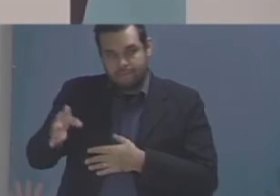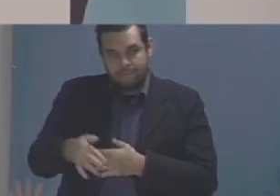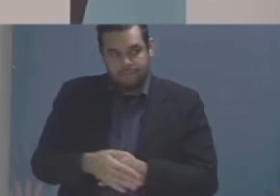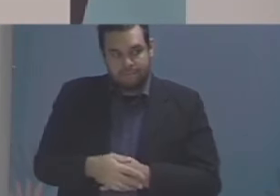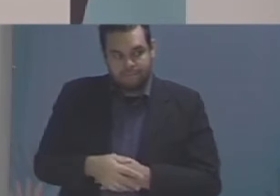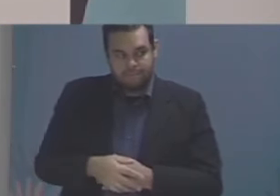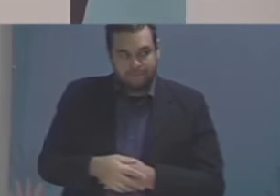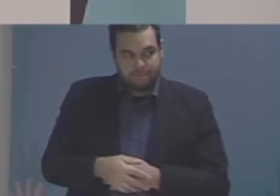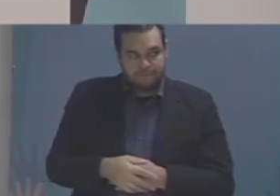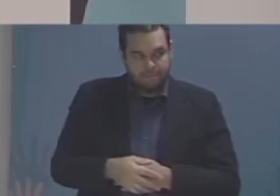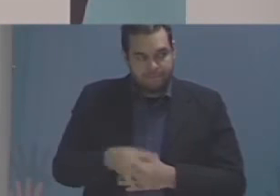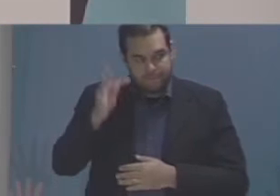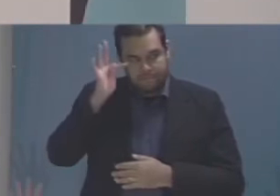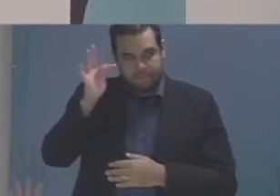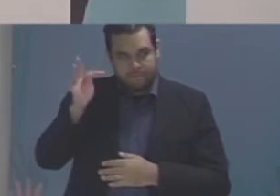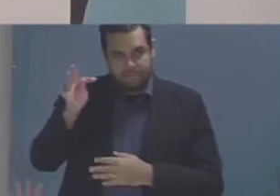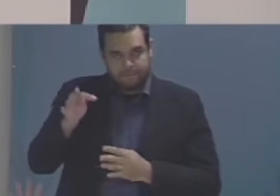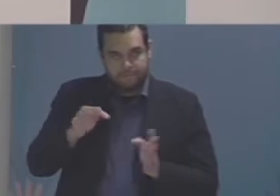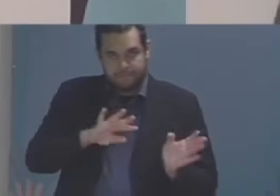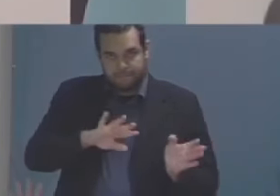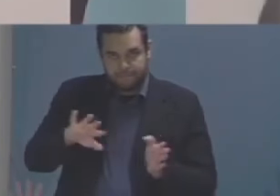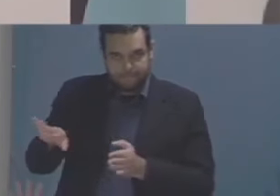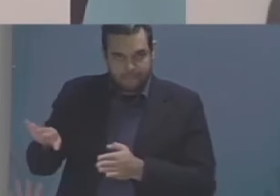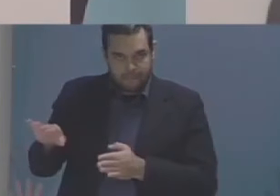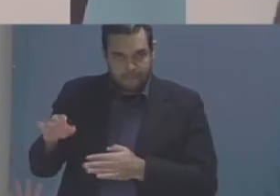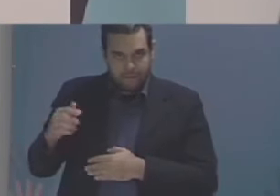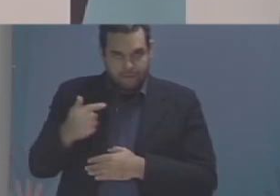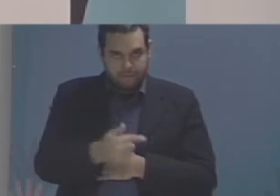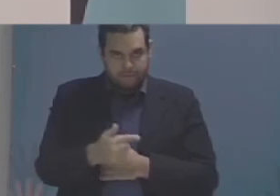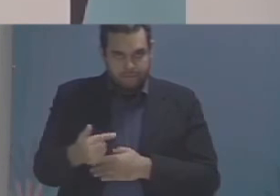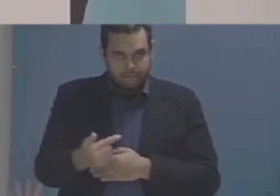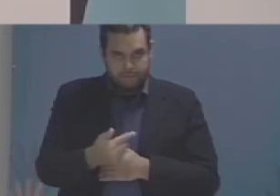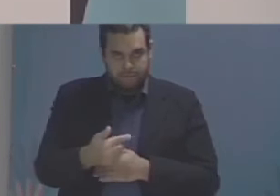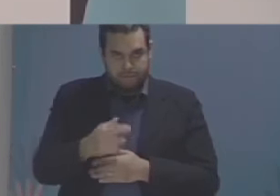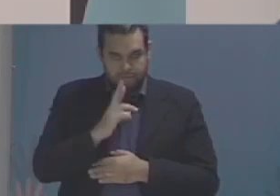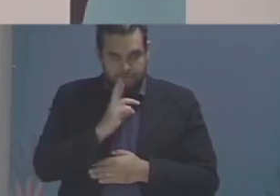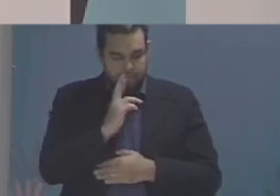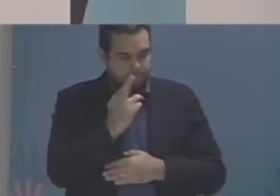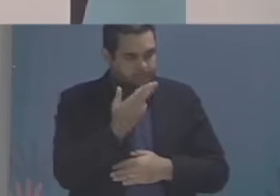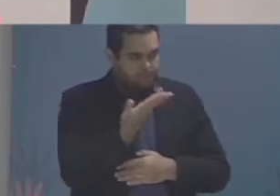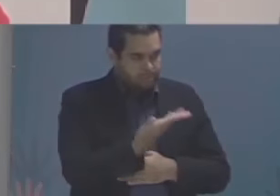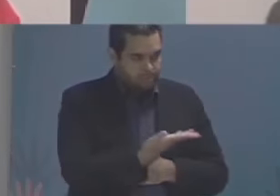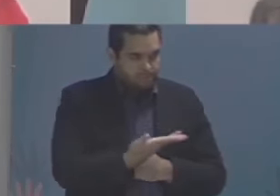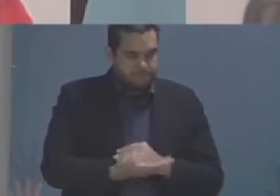candidato. O candidato Rogério Oliveira, da chapa 22, terá 3 minutos para a sua resposta.